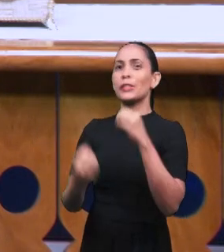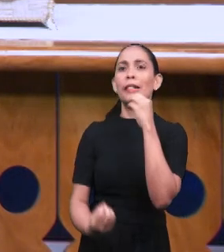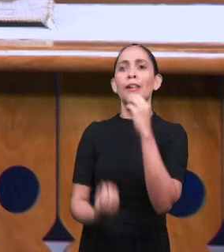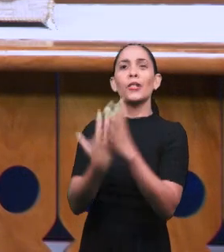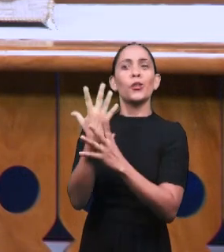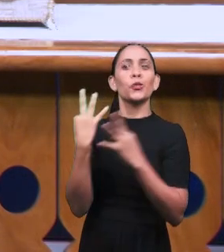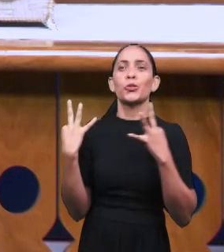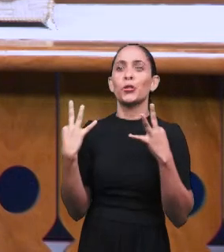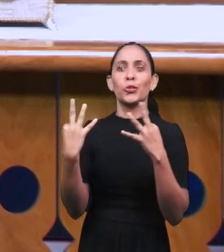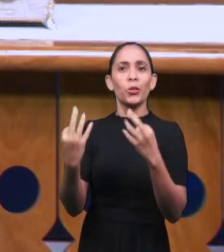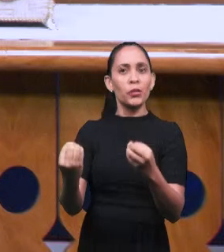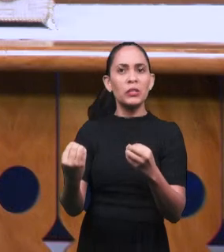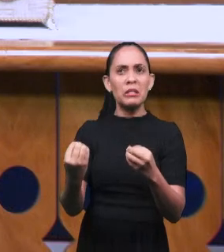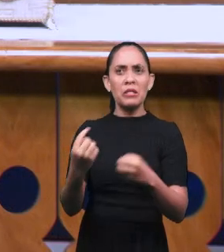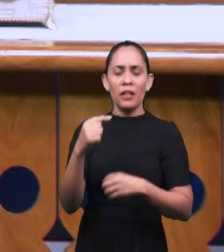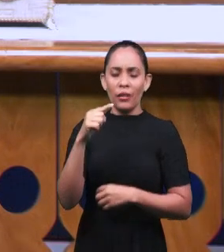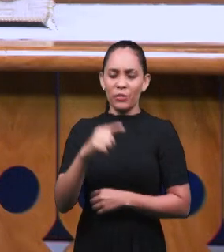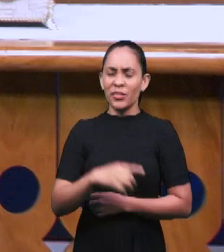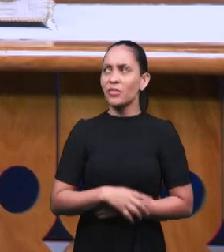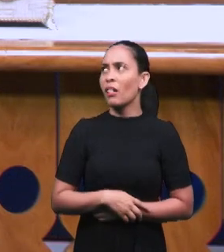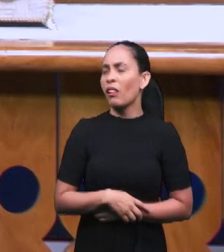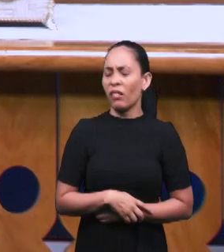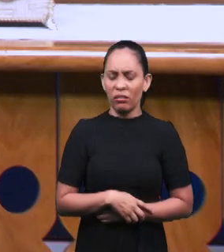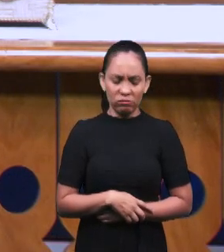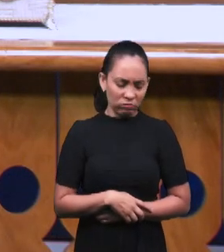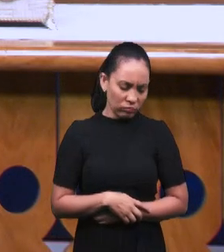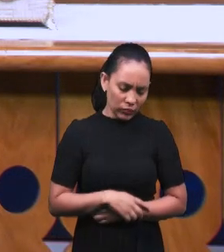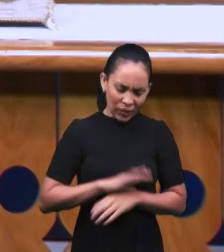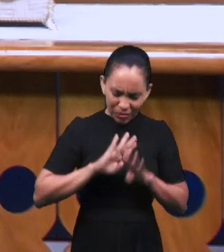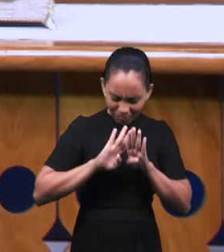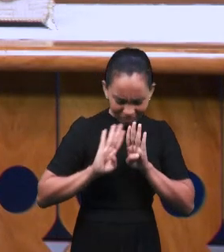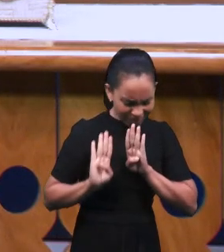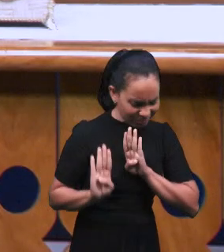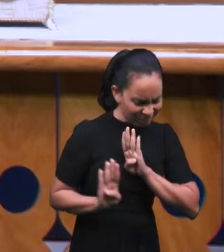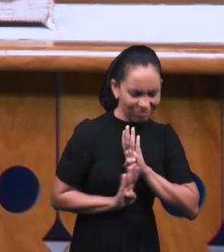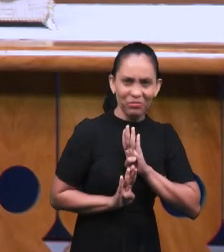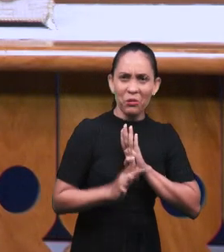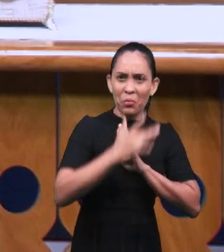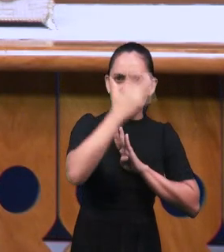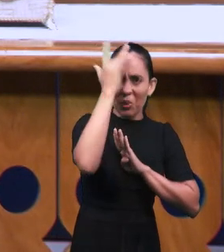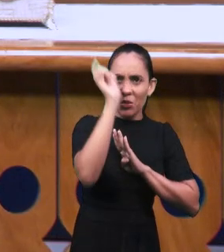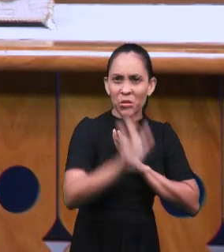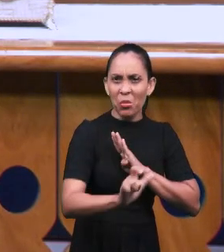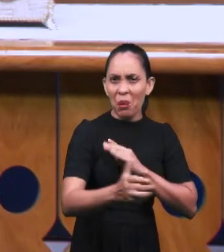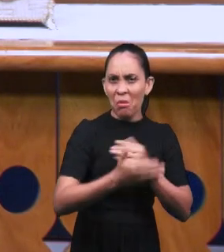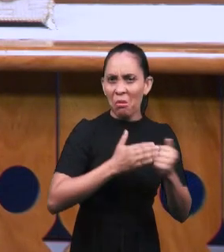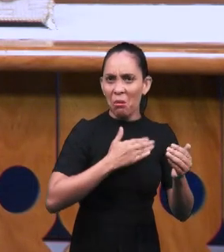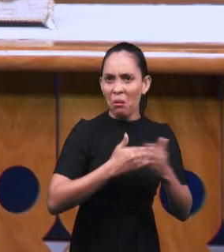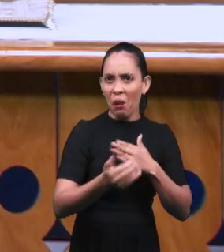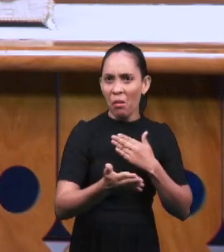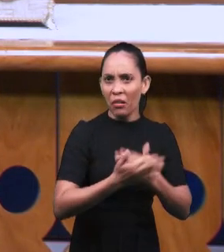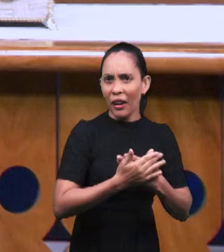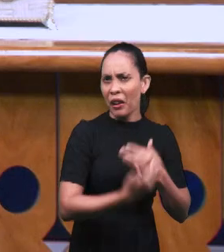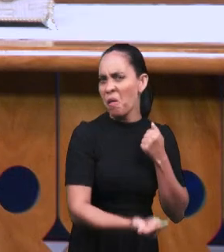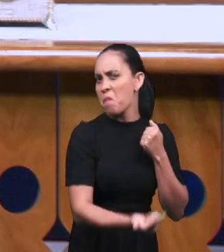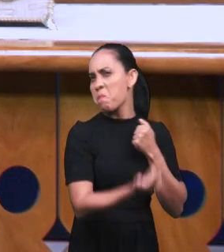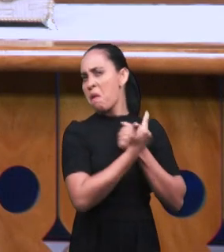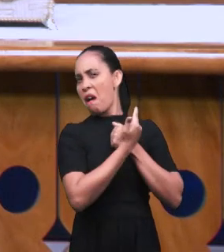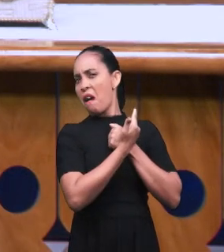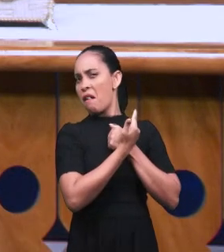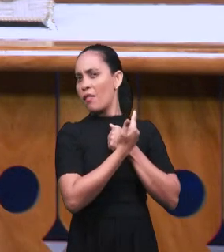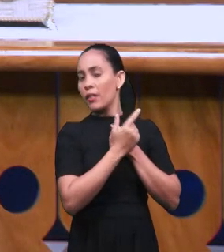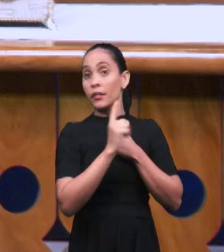se humilhe diante de um cidadão qualquer que quer te acusar. Não se humilhe diante